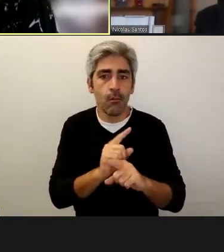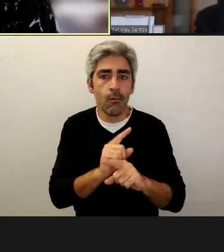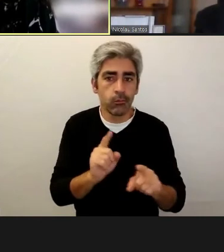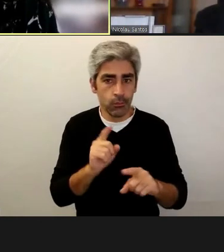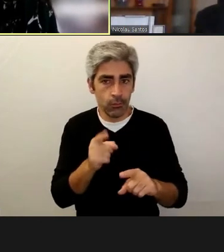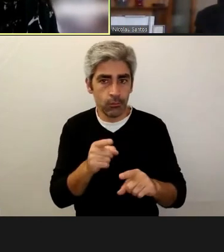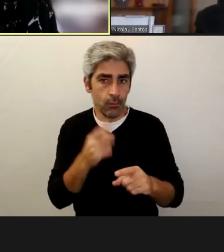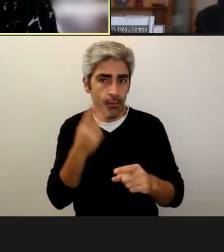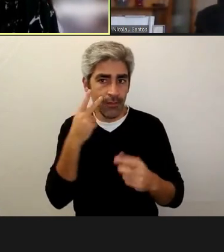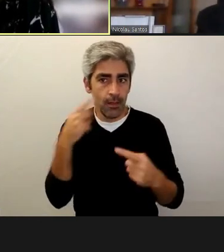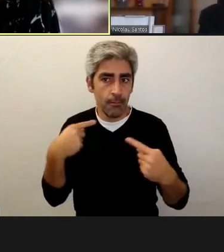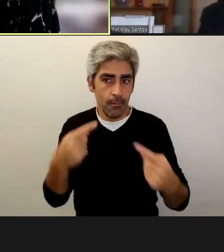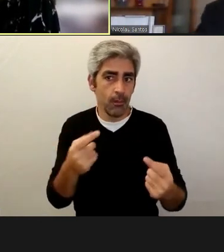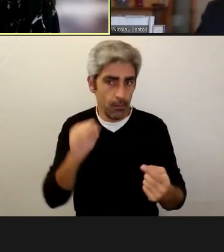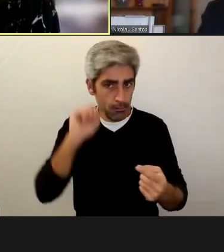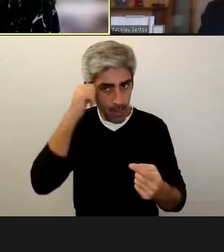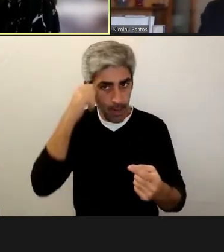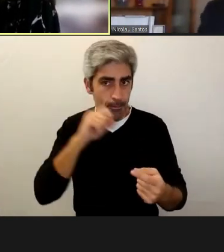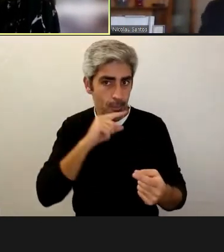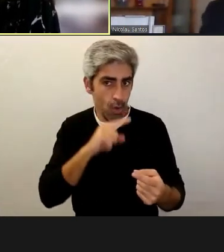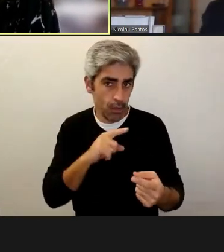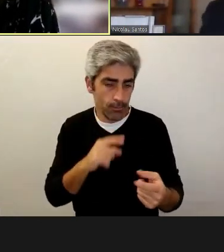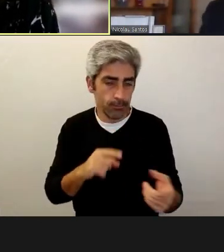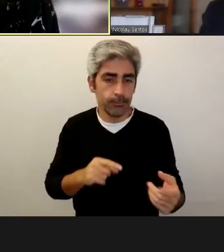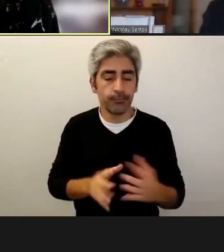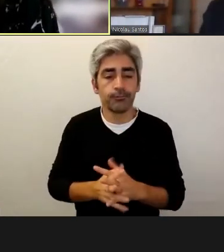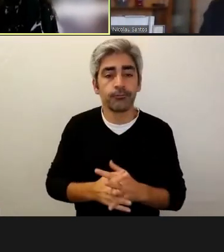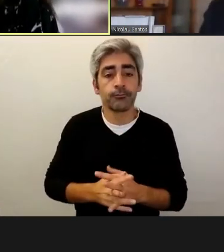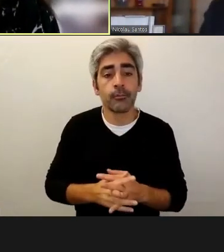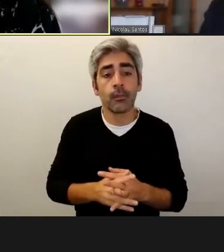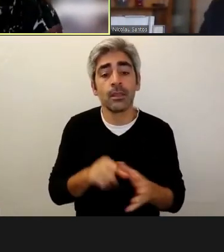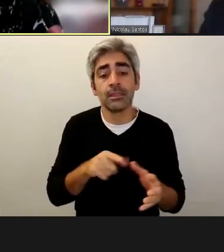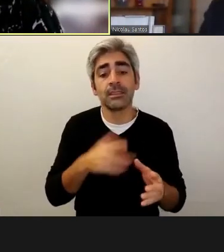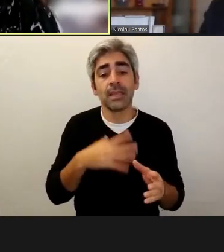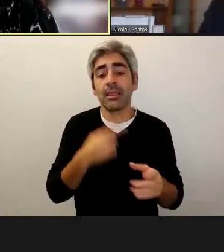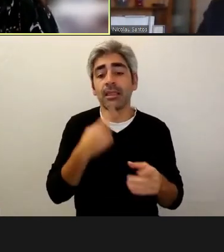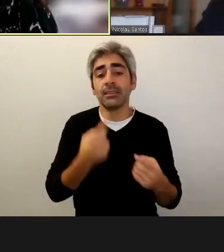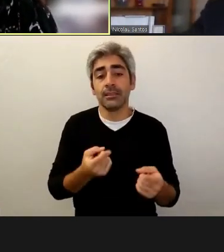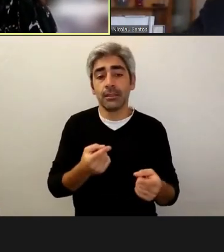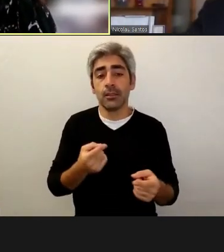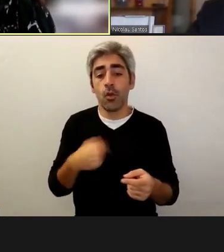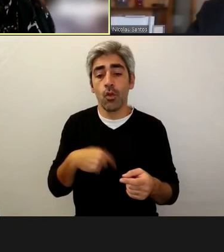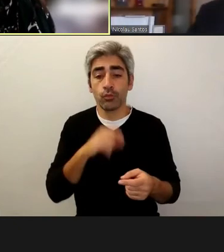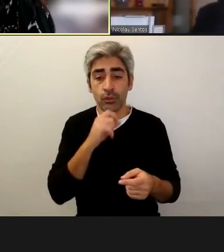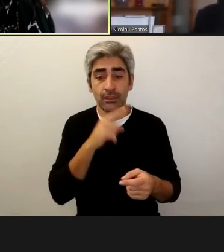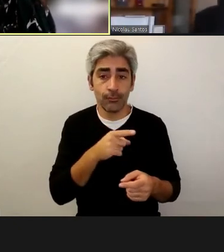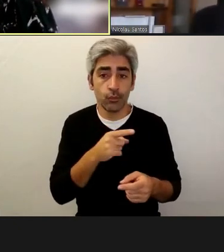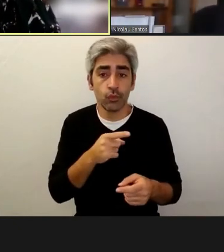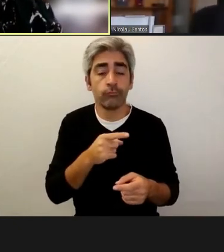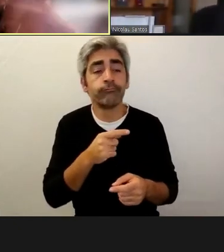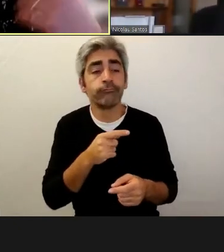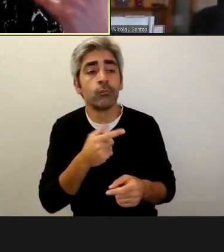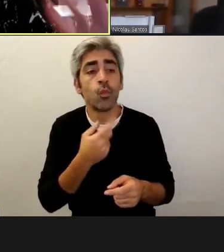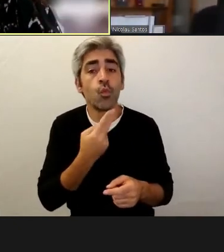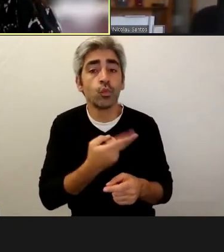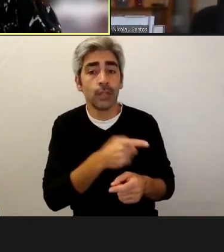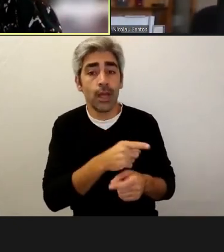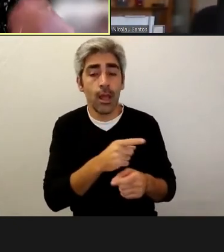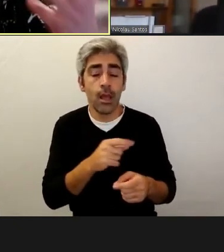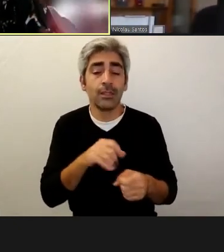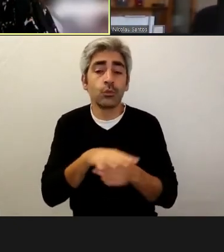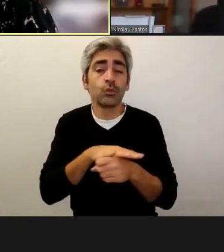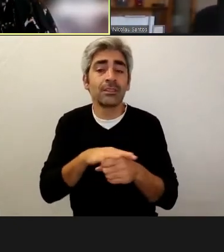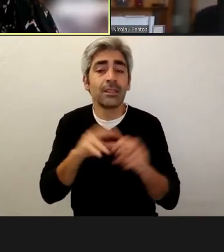na realidade da vida. E isto significa, portanto, que só podemos recorrer ao estado de exceção se for